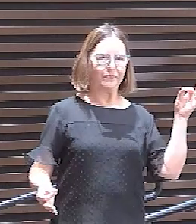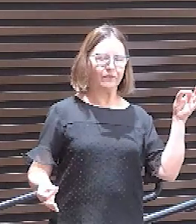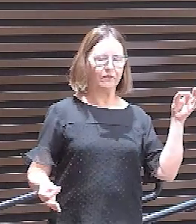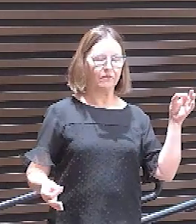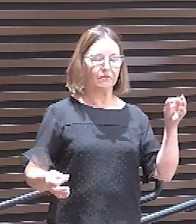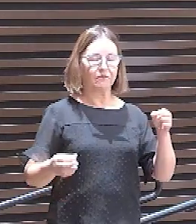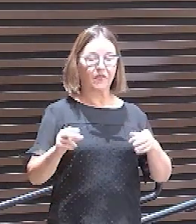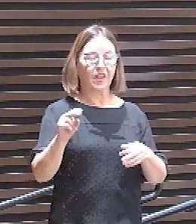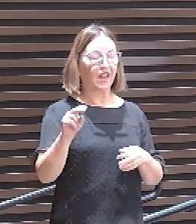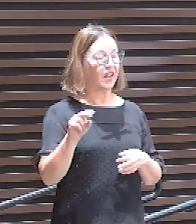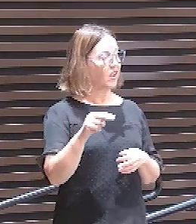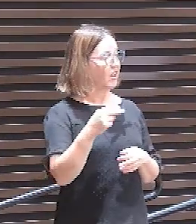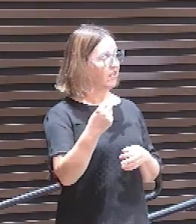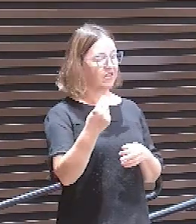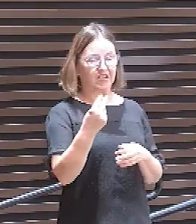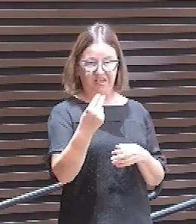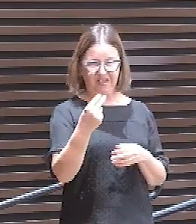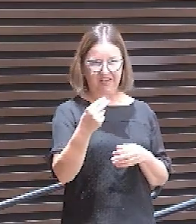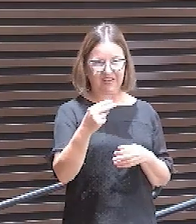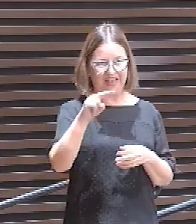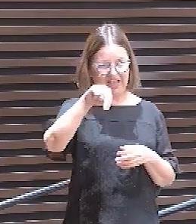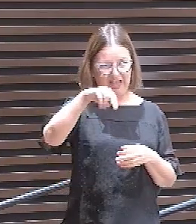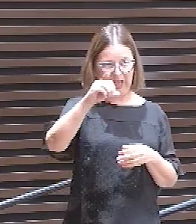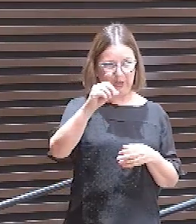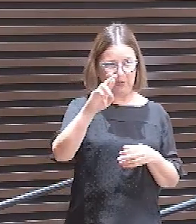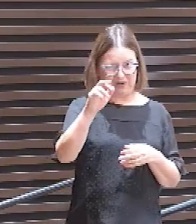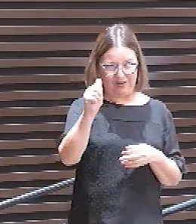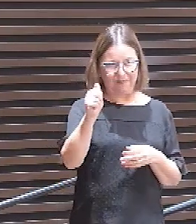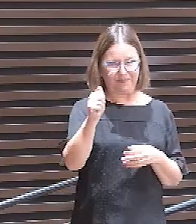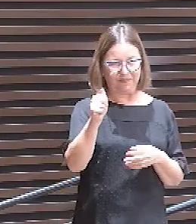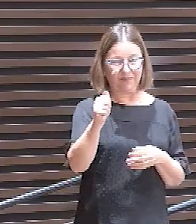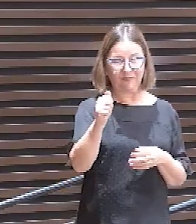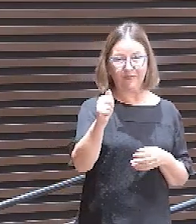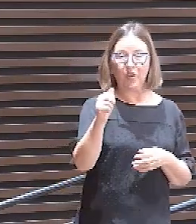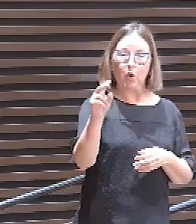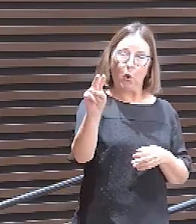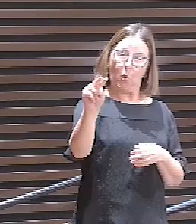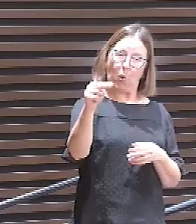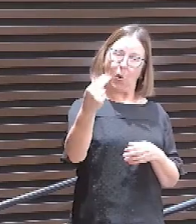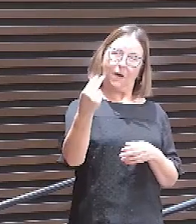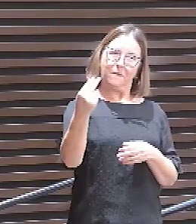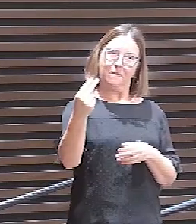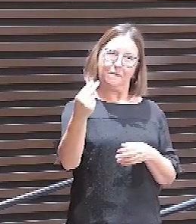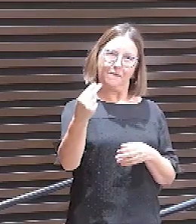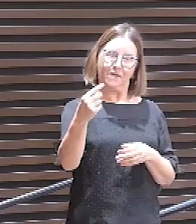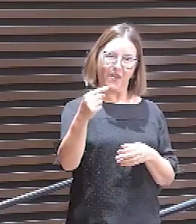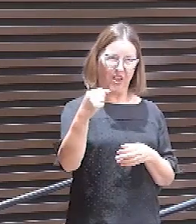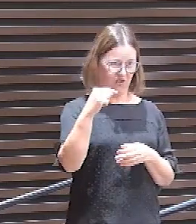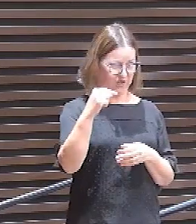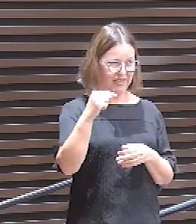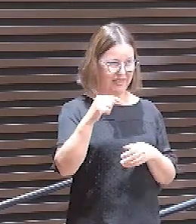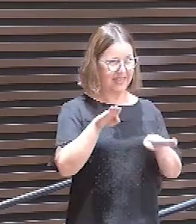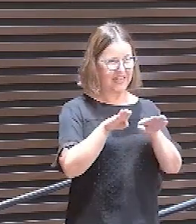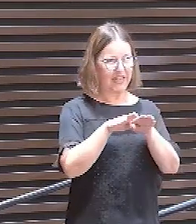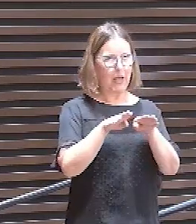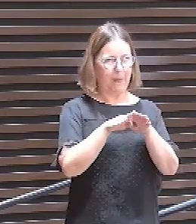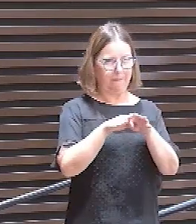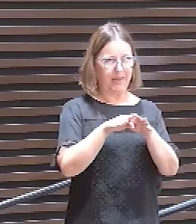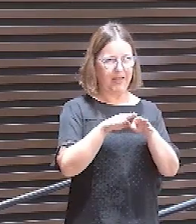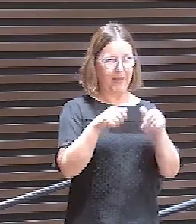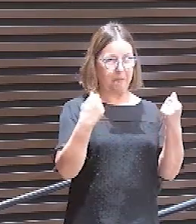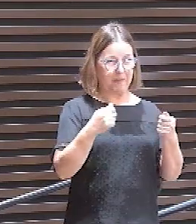Ela disse, a nora não era da casa. Ela olhou e disse: o senhor também vai se